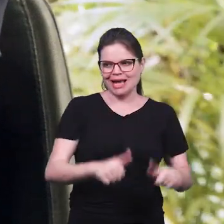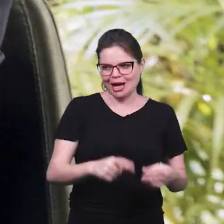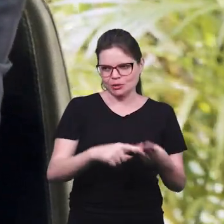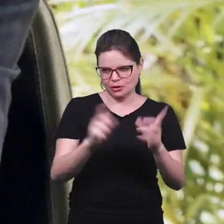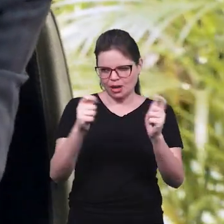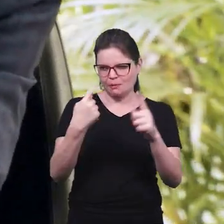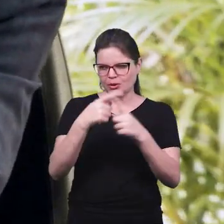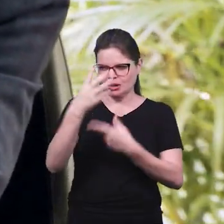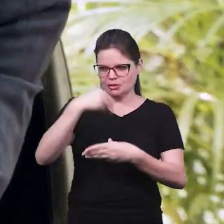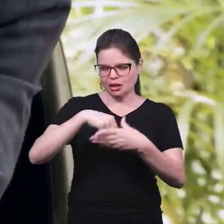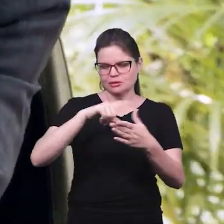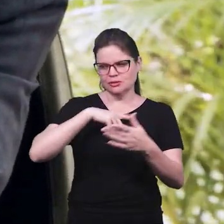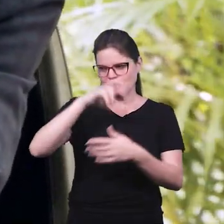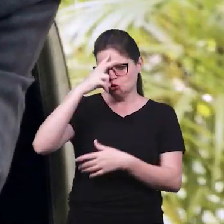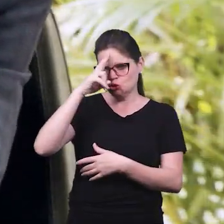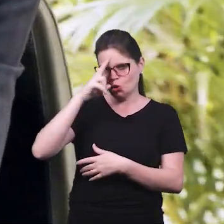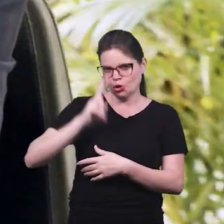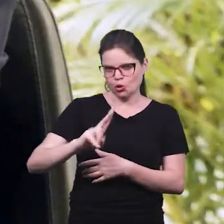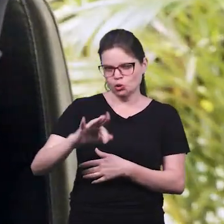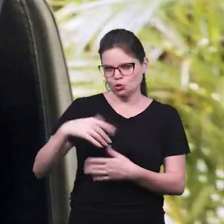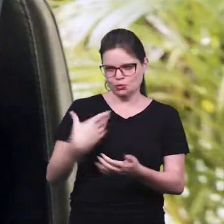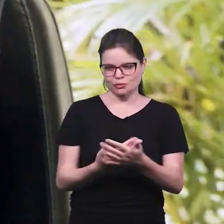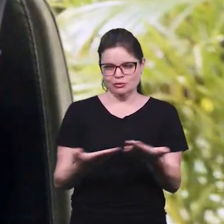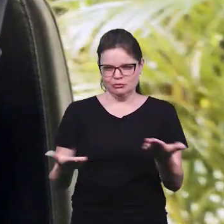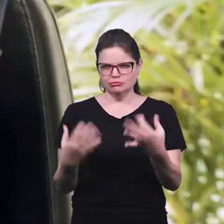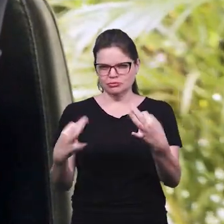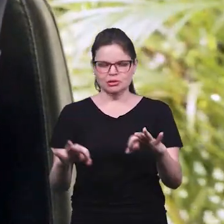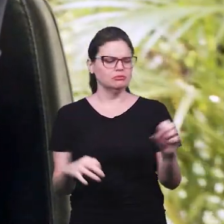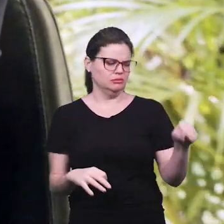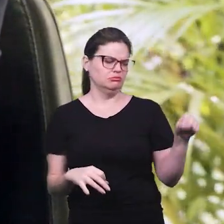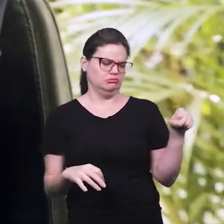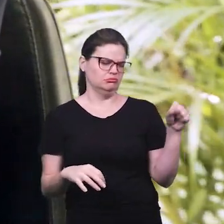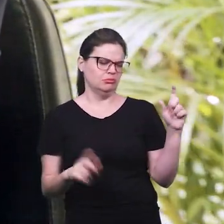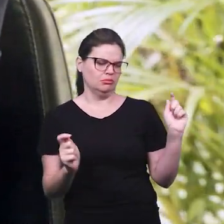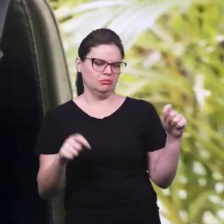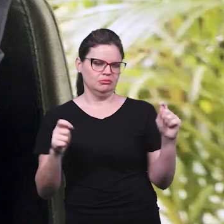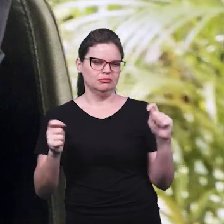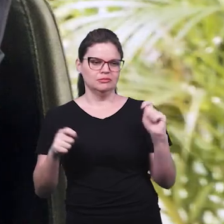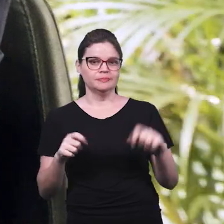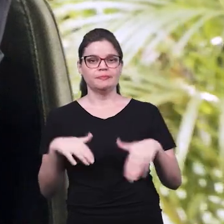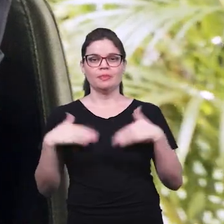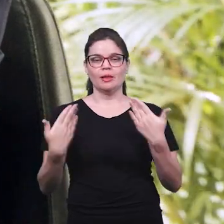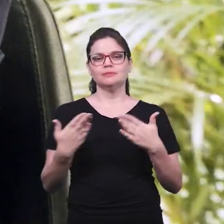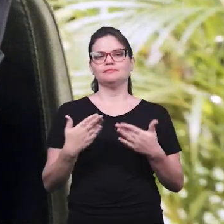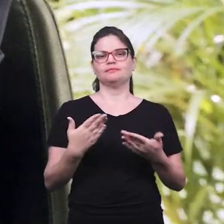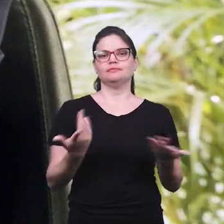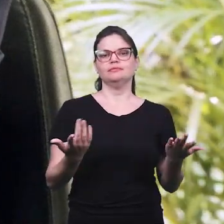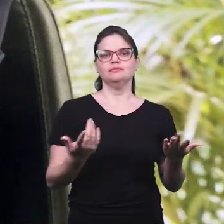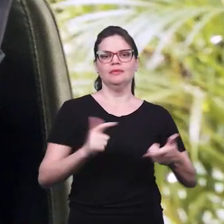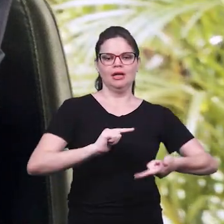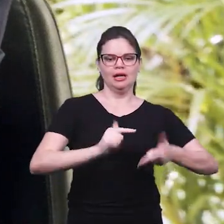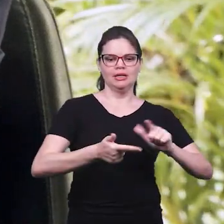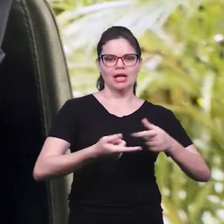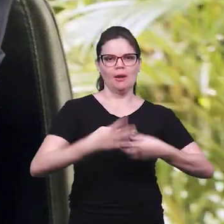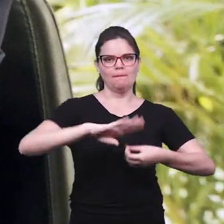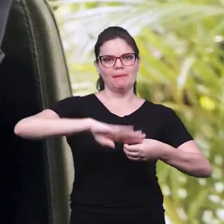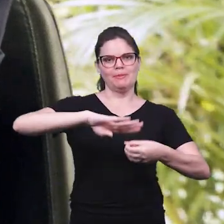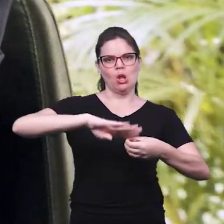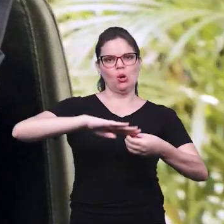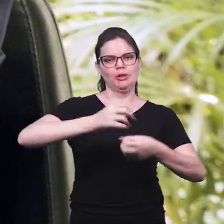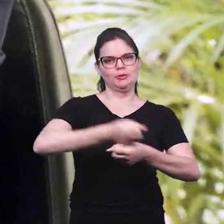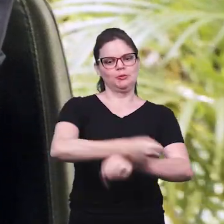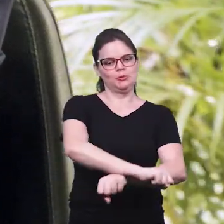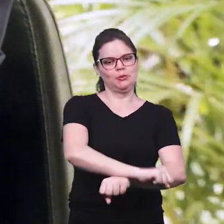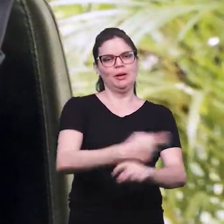que continuou, né? Sim. Foi a igreja, ou seja, Israel, estava no cativeiro babilônico, devido